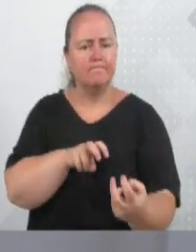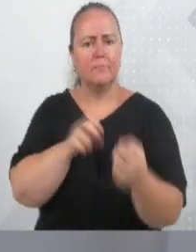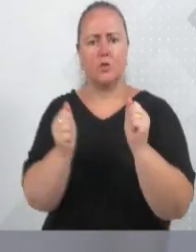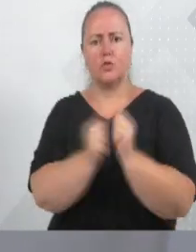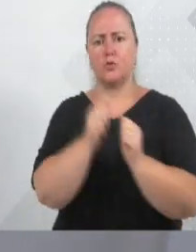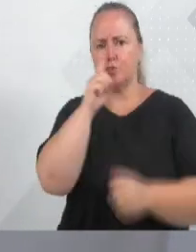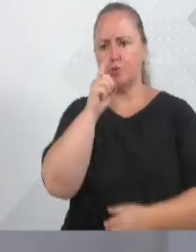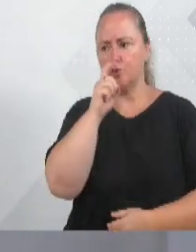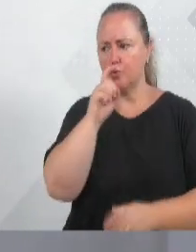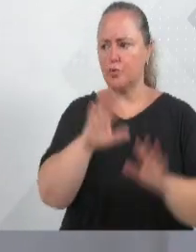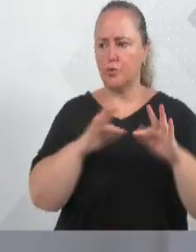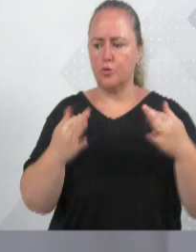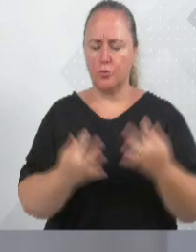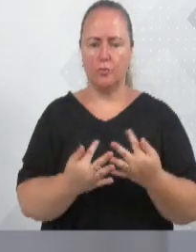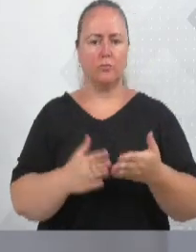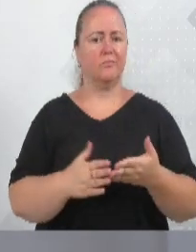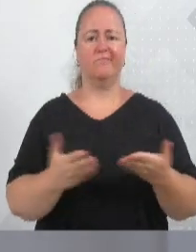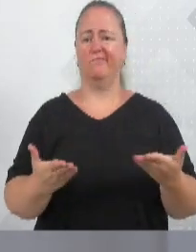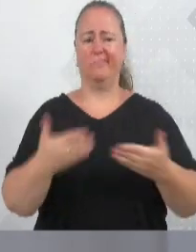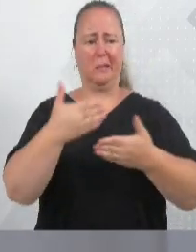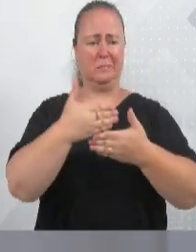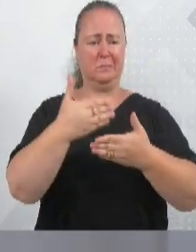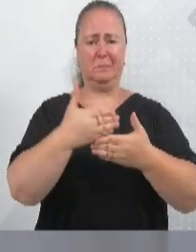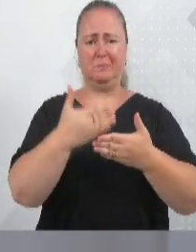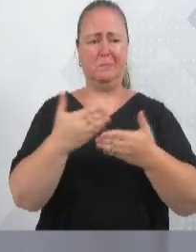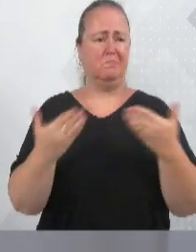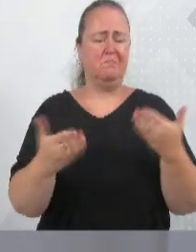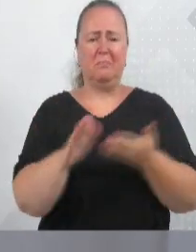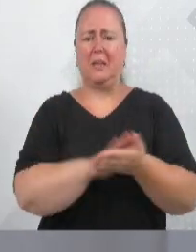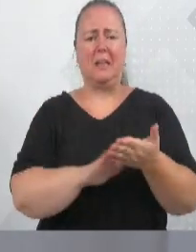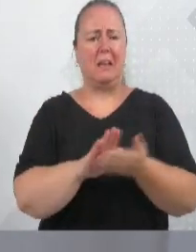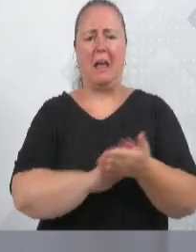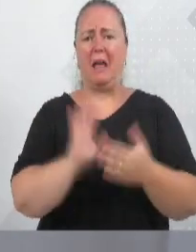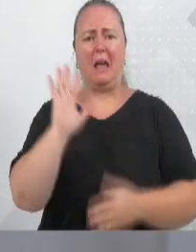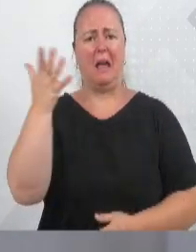acontecido os muros são baixos e aparentemente nada demais está acontecendo Obrigado a todos